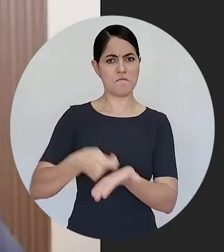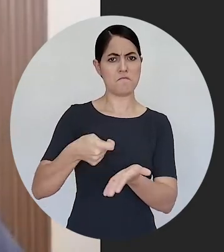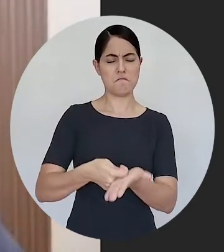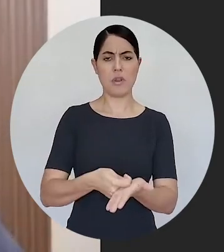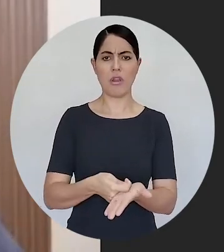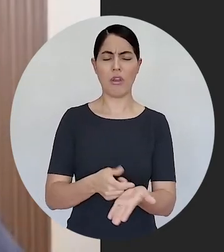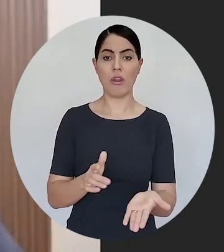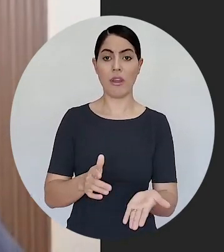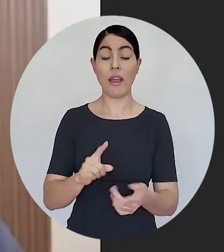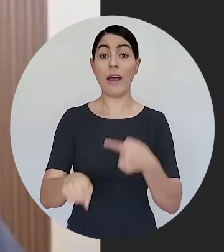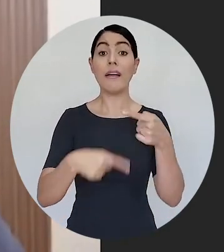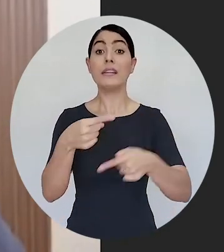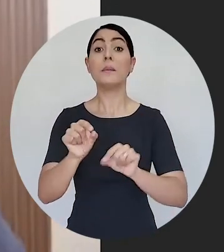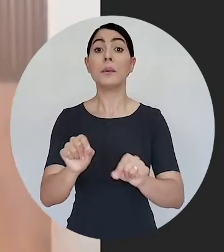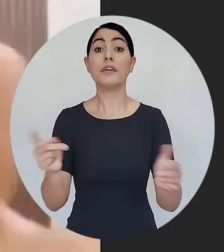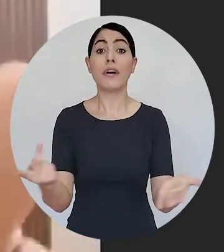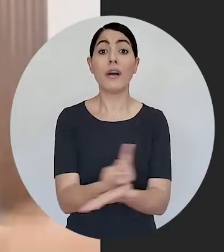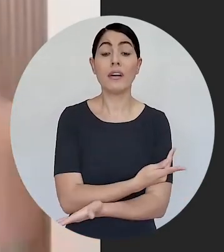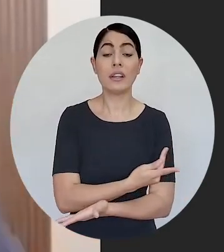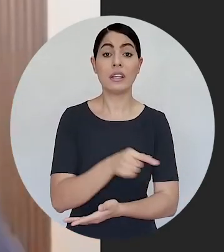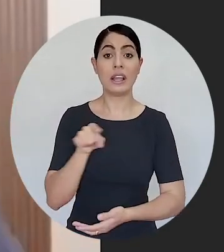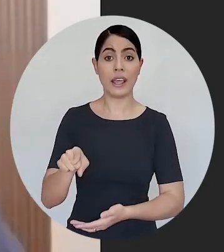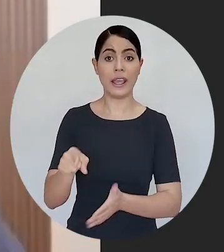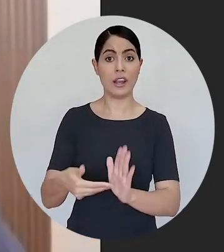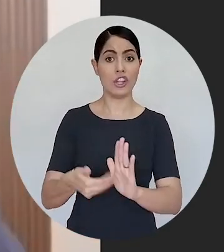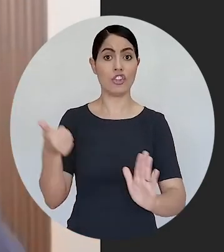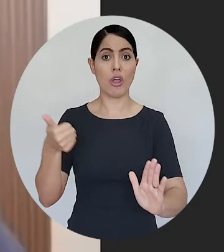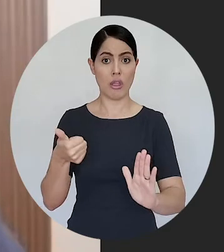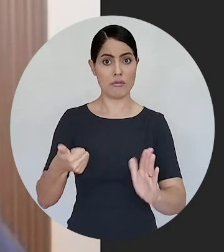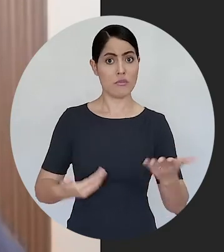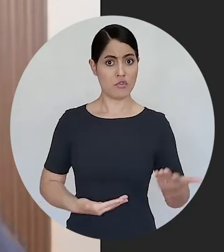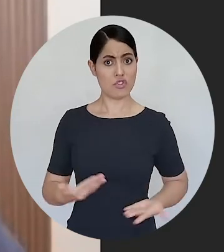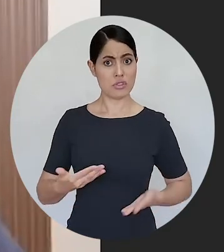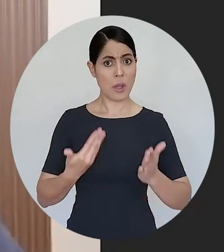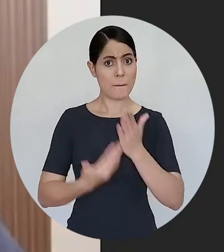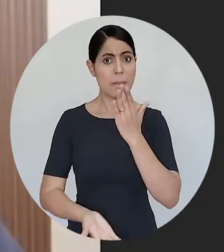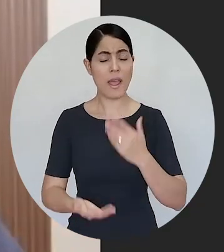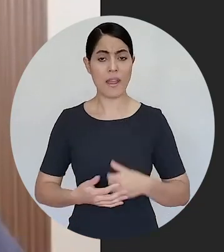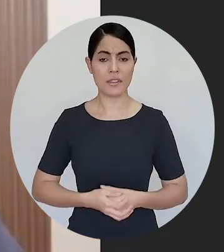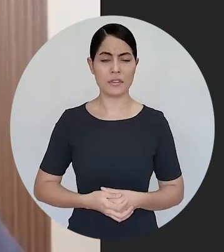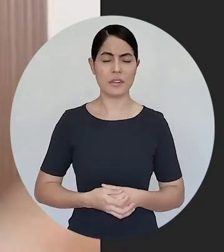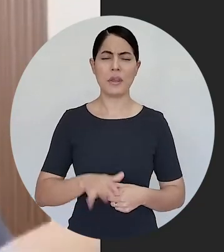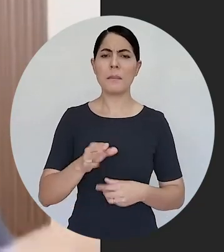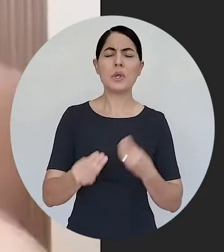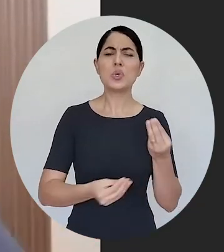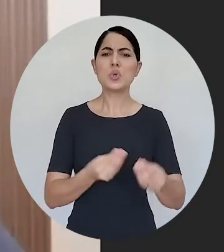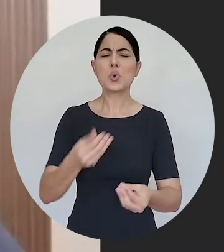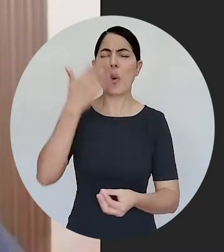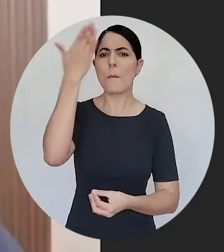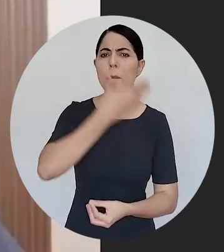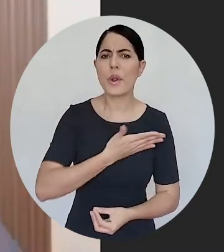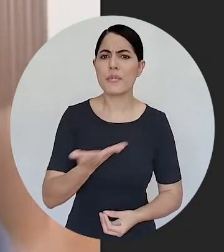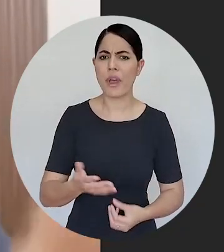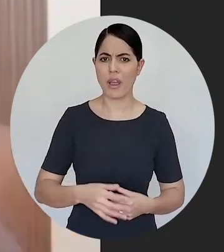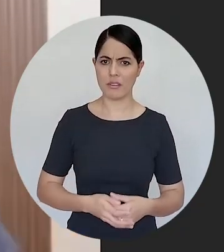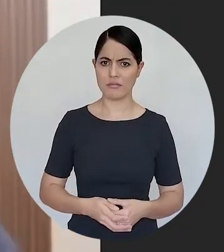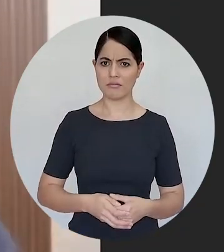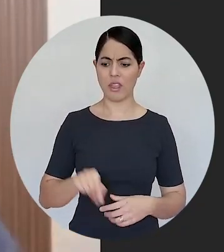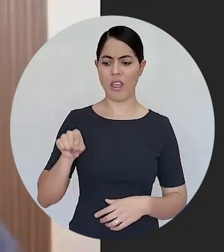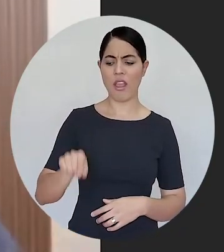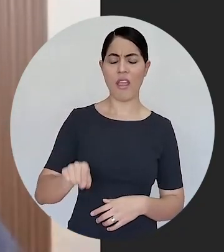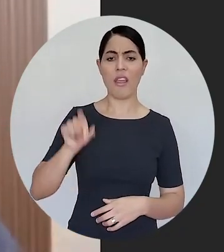obrigação dele, né, isso pode gerar a perda do cargo. Porque se foi anônimo, como que ele vai